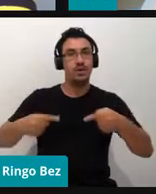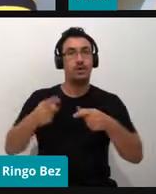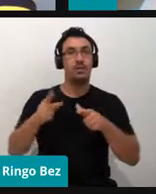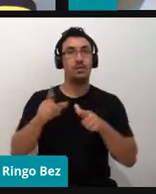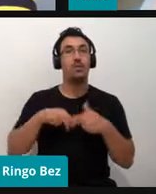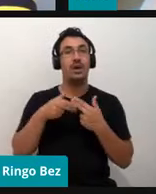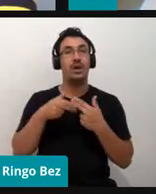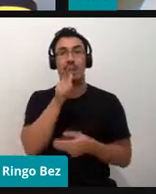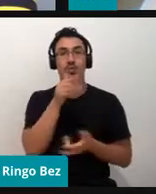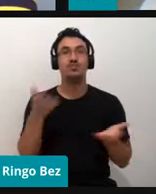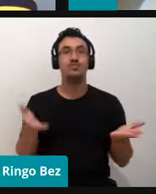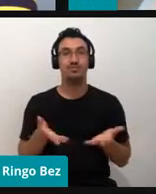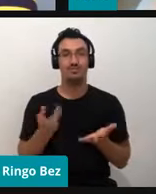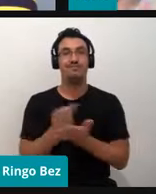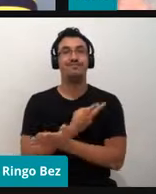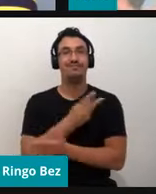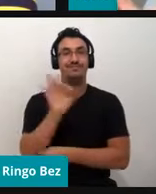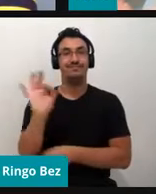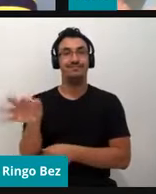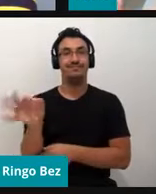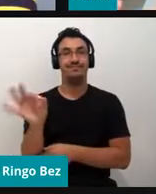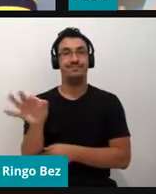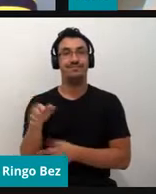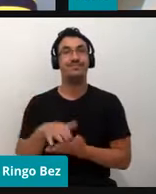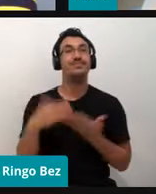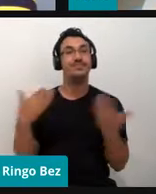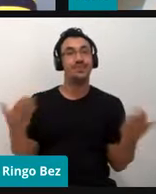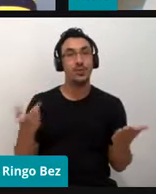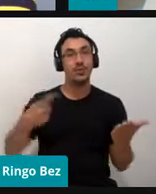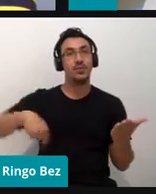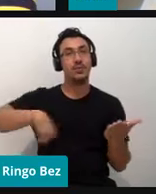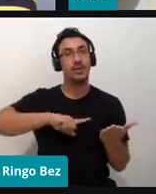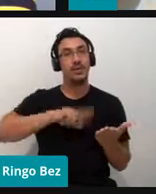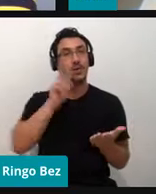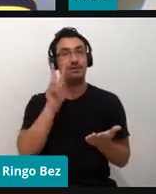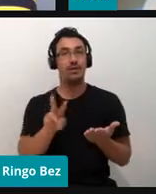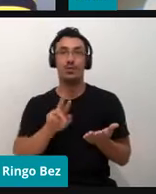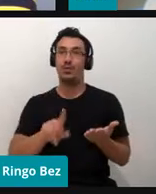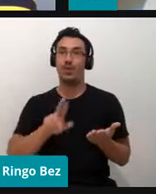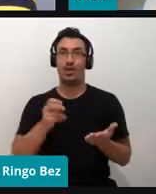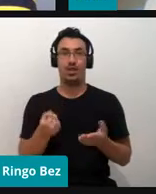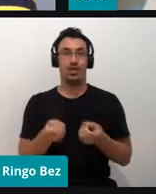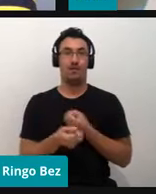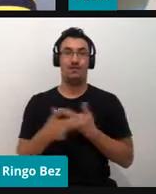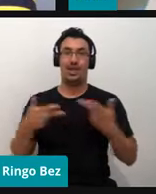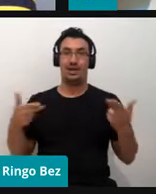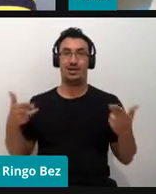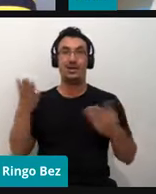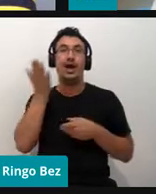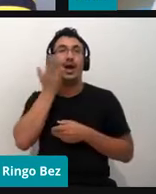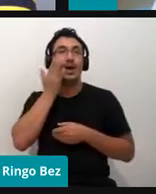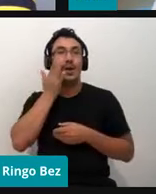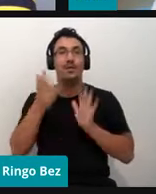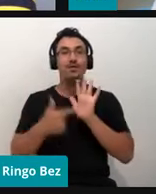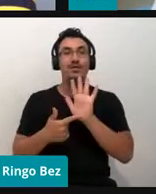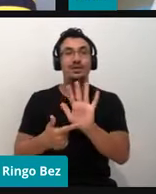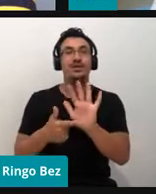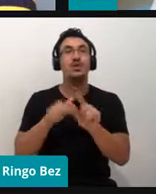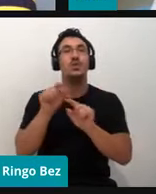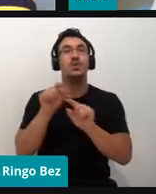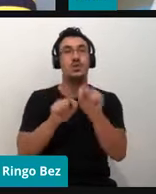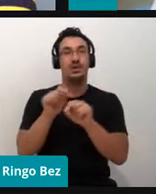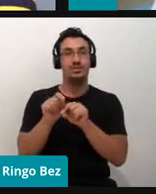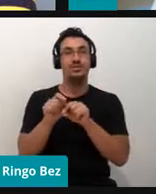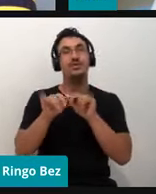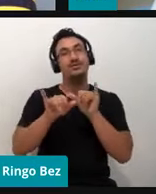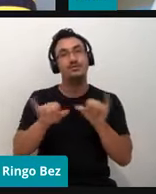tendo. Certo? Então, essa questão não é novidade. Para mostrar isso, eu vou trazer aqui para vocês, vou compartilhar aqui,